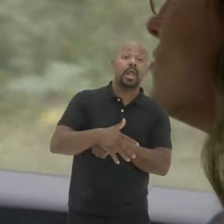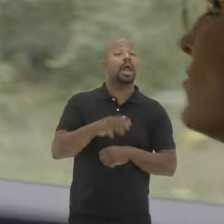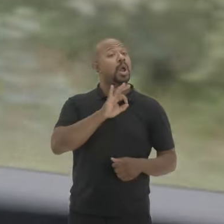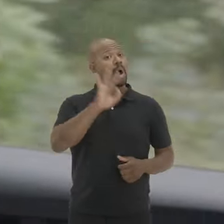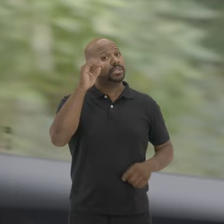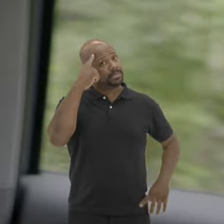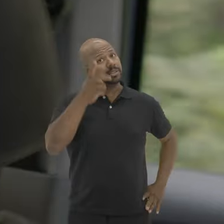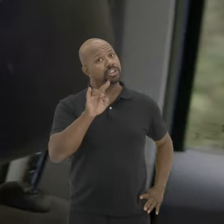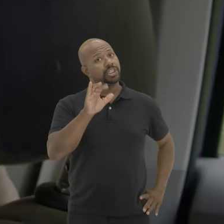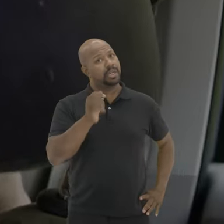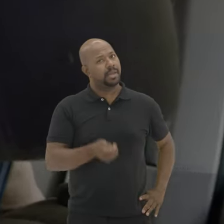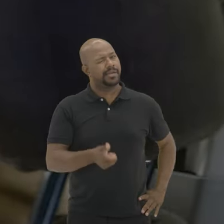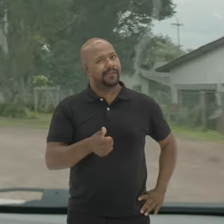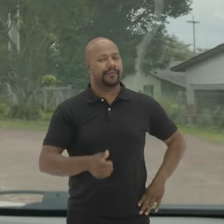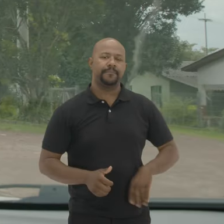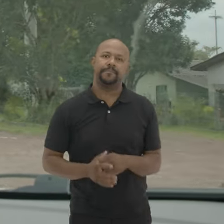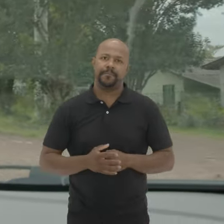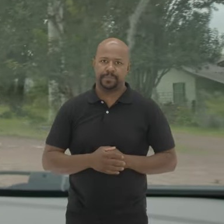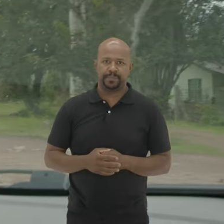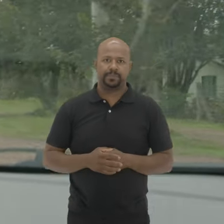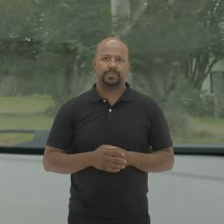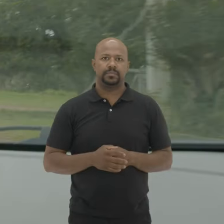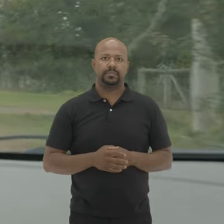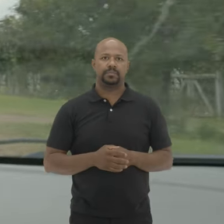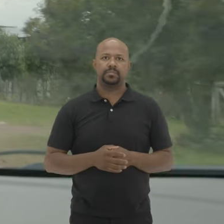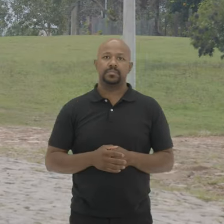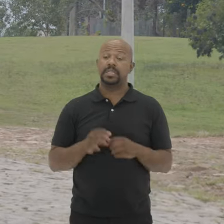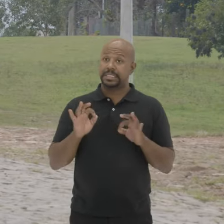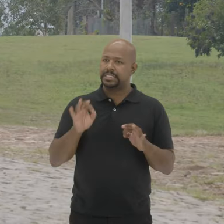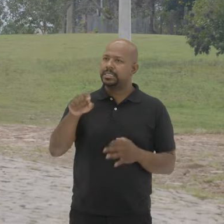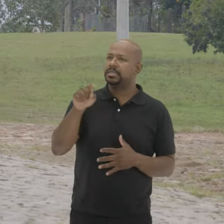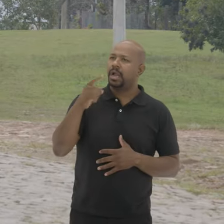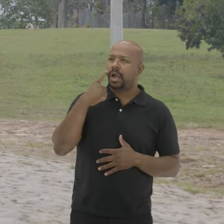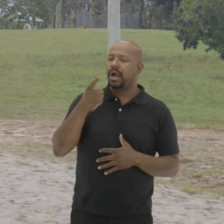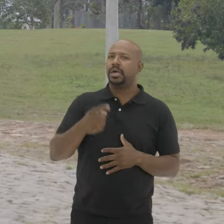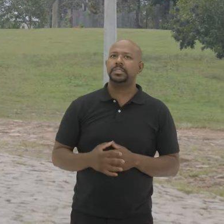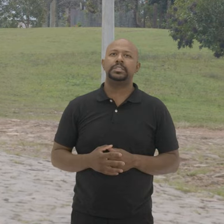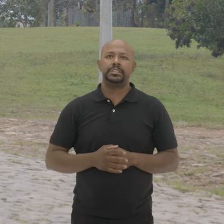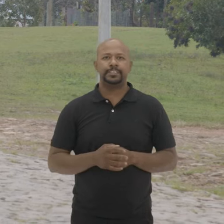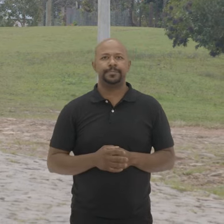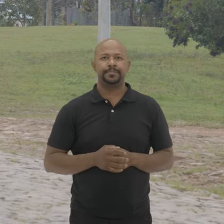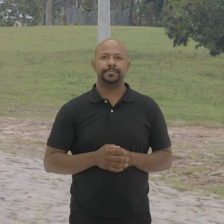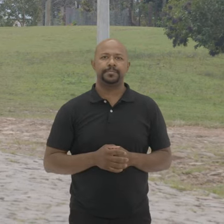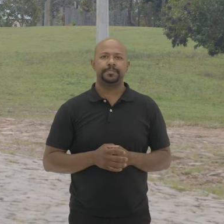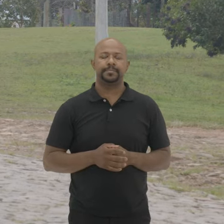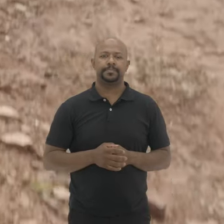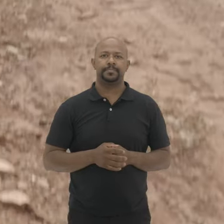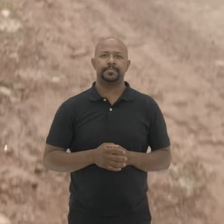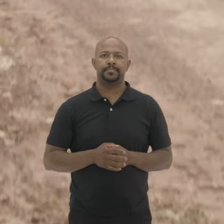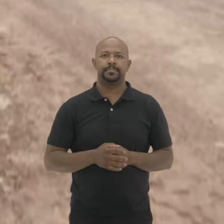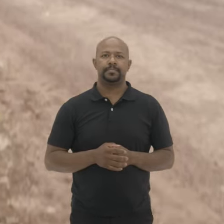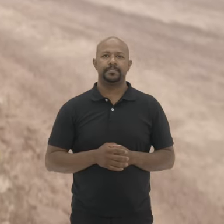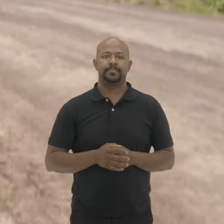é uma ótima dica né eles passam por um código de entrada com um Brasão e as boas-vindas escrito em português em espanhol andam a pé